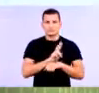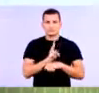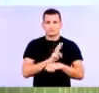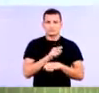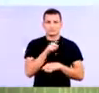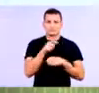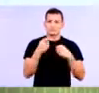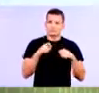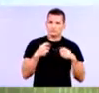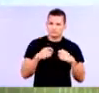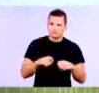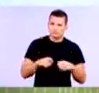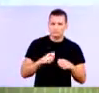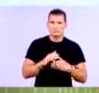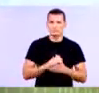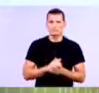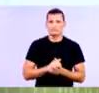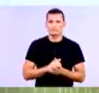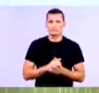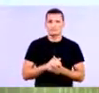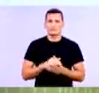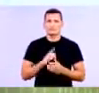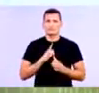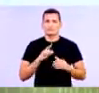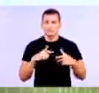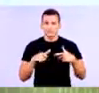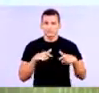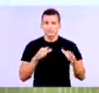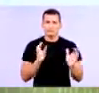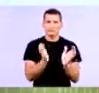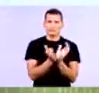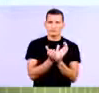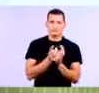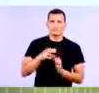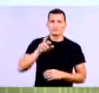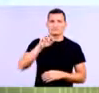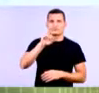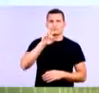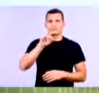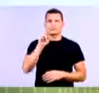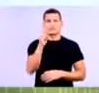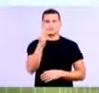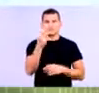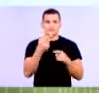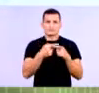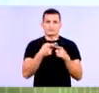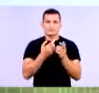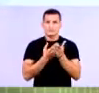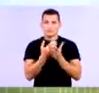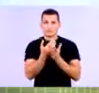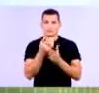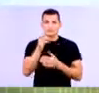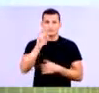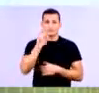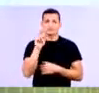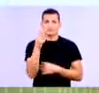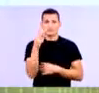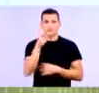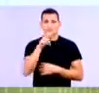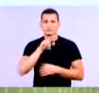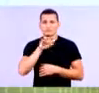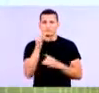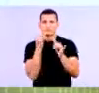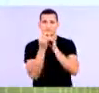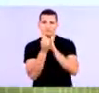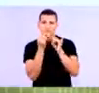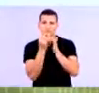ele deve estar em conjunto, trabalhando em conjunto com o RH, porque é a partir do RH que ele vai obter